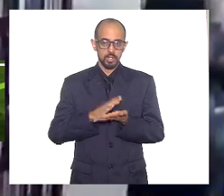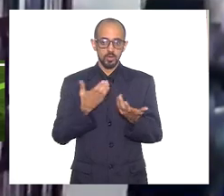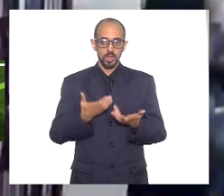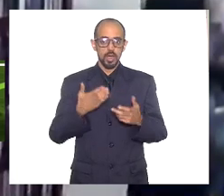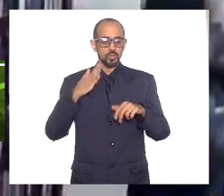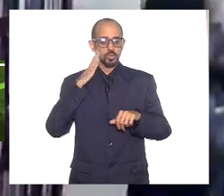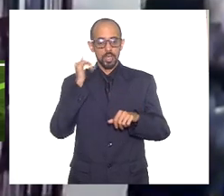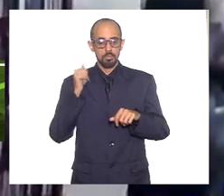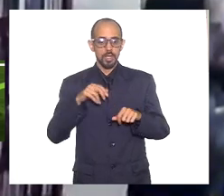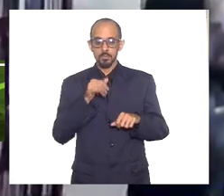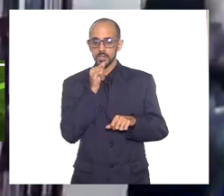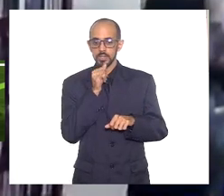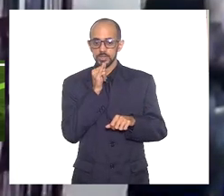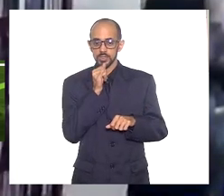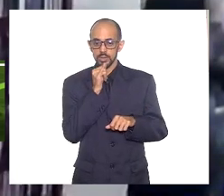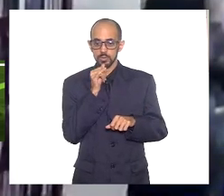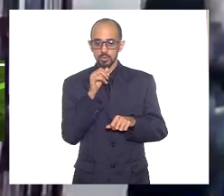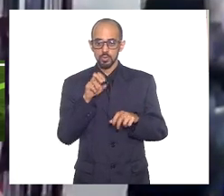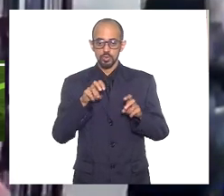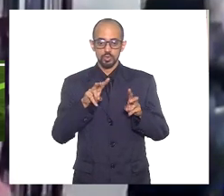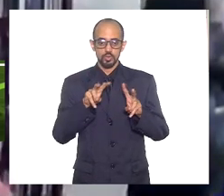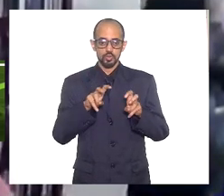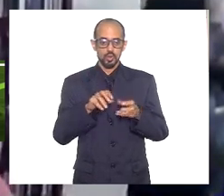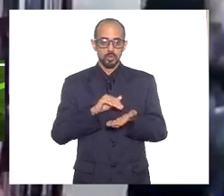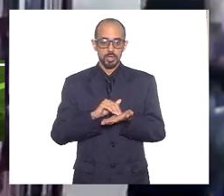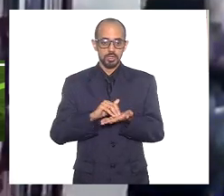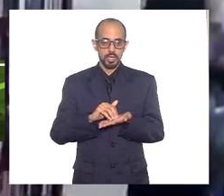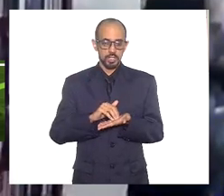exemplo, a secretaria